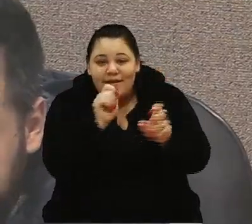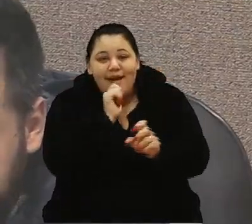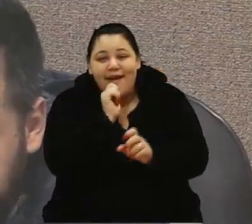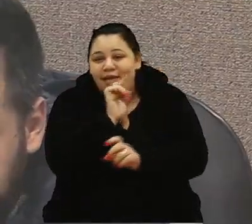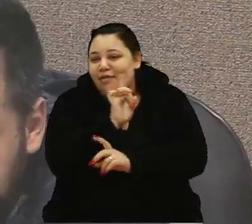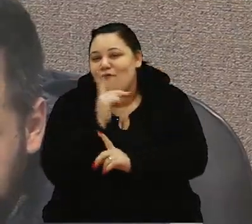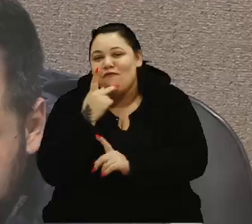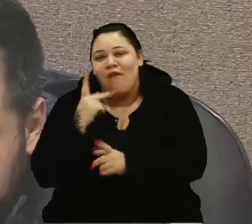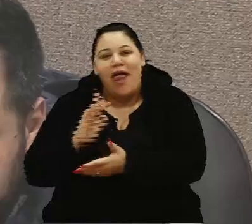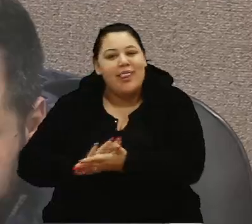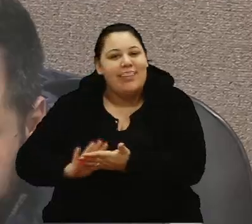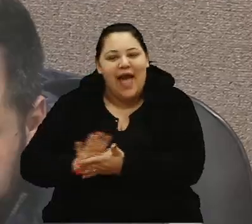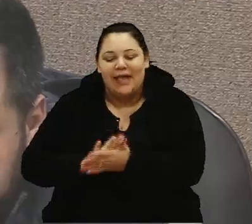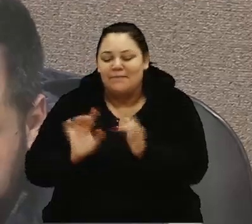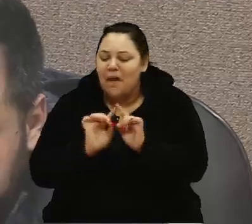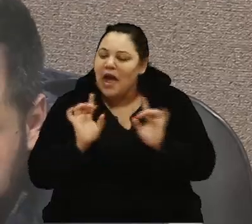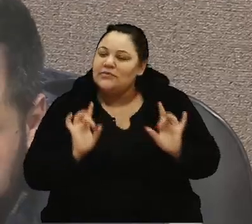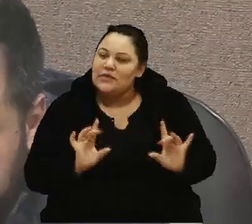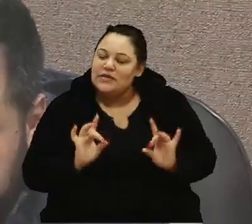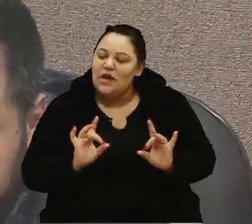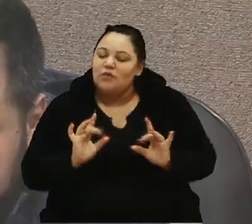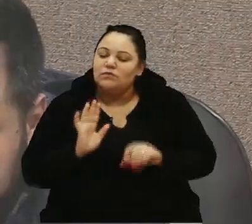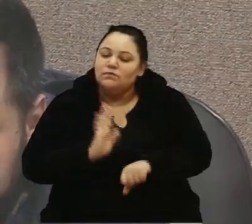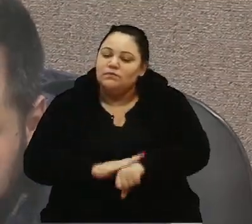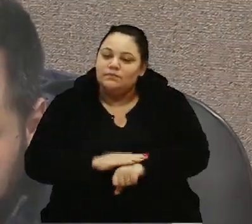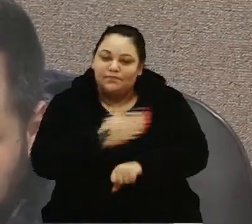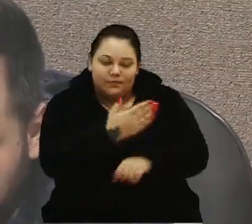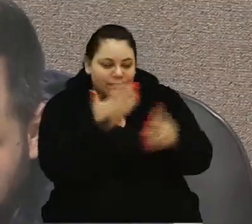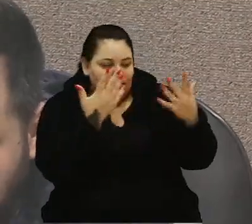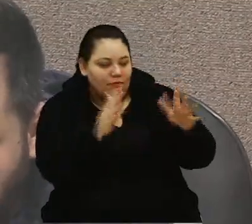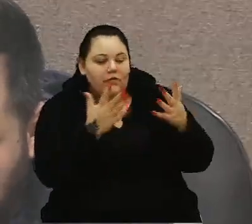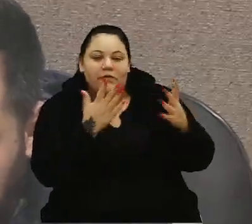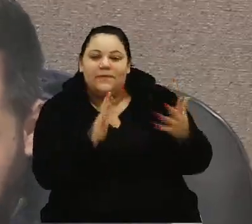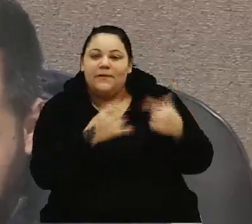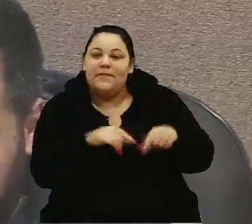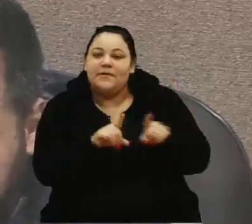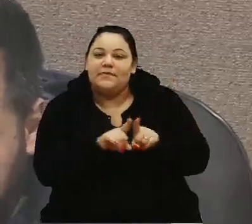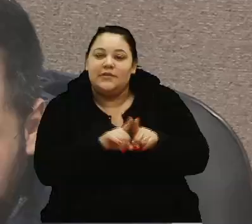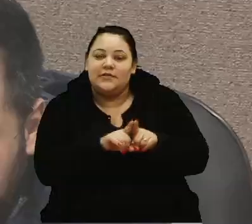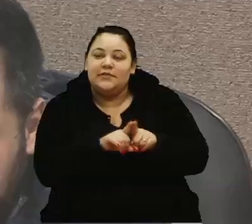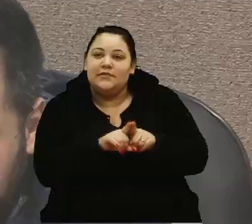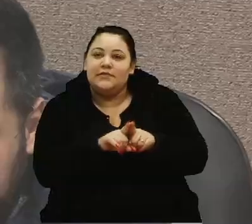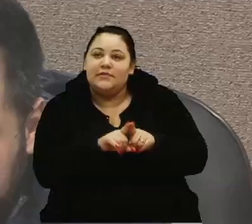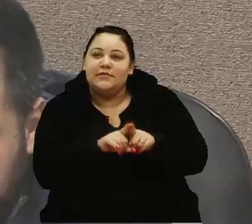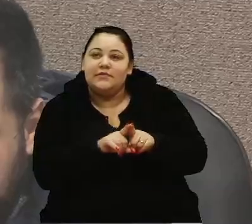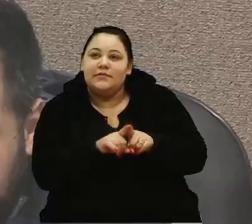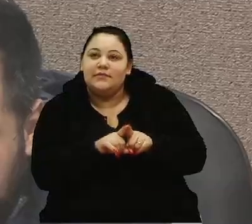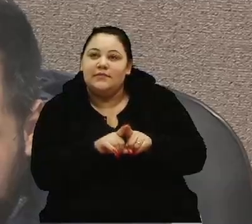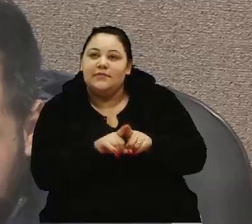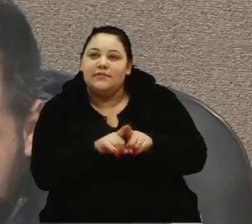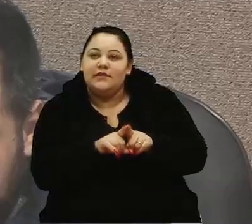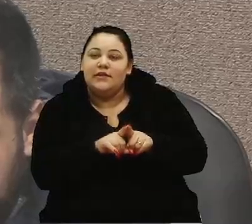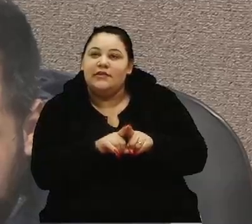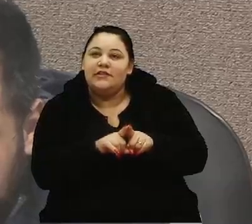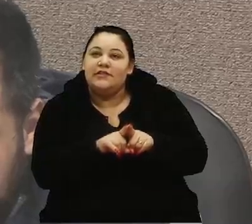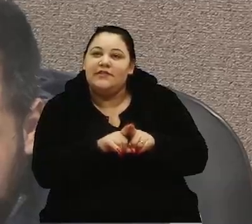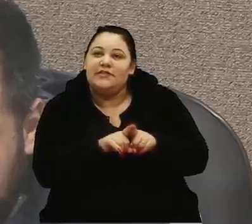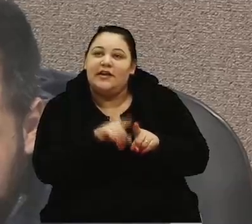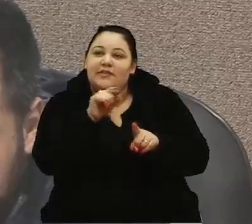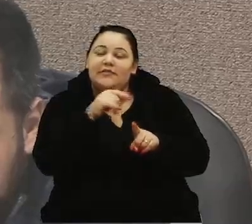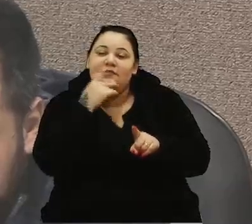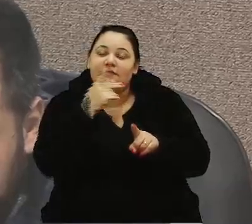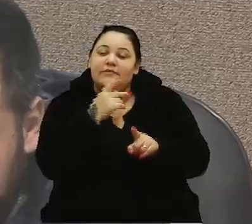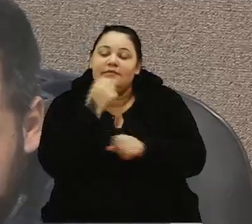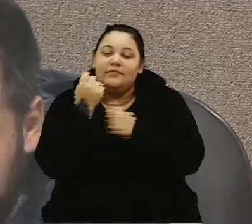em especial, nesse momento, é para parabenizar essa mãe, que é uma de tantas que, apesar da gente estar falando de algo que é